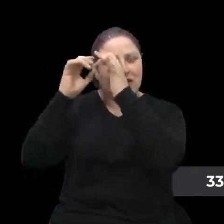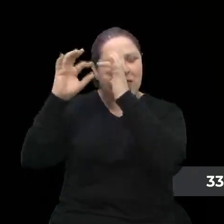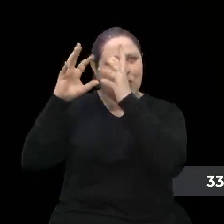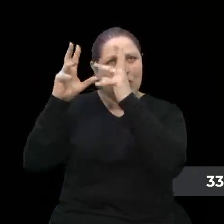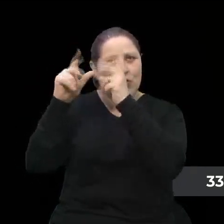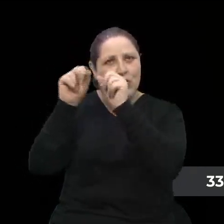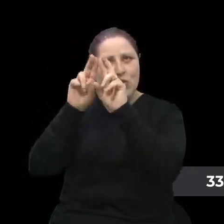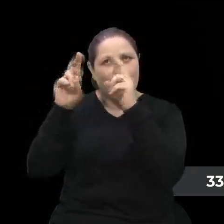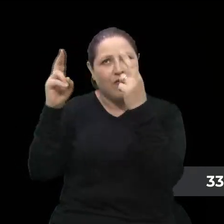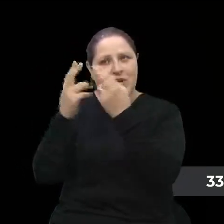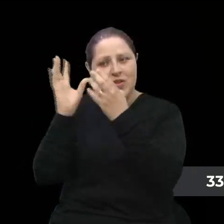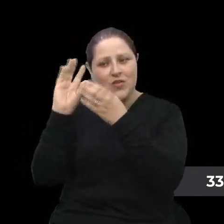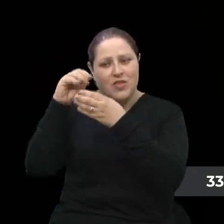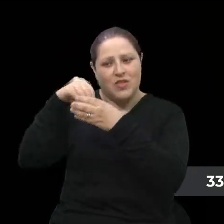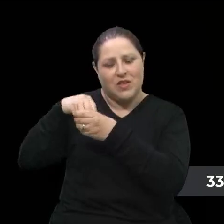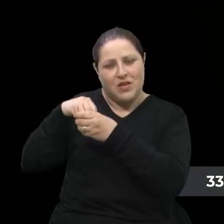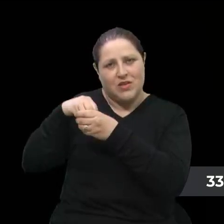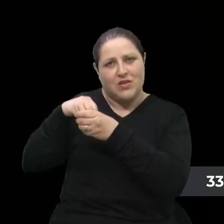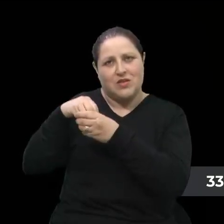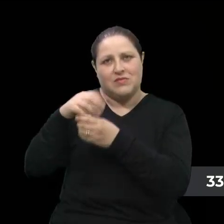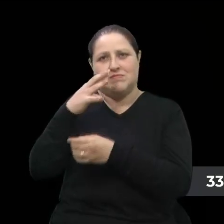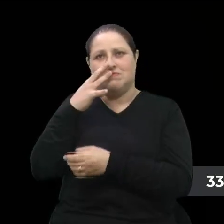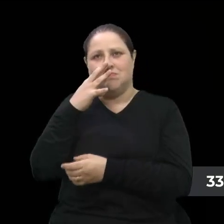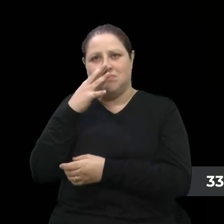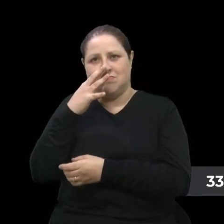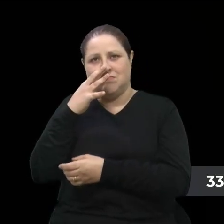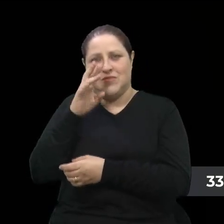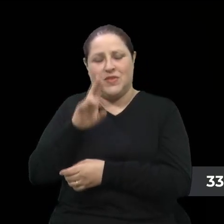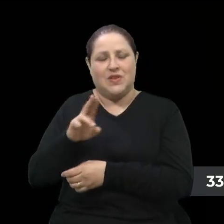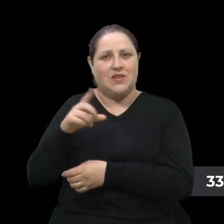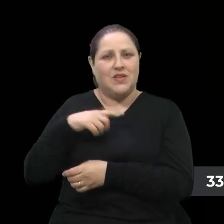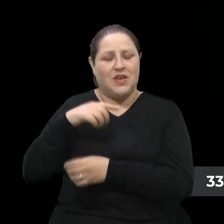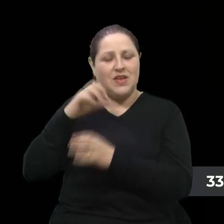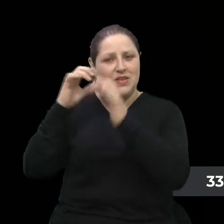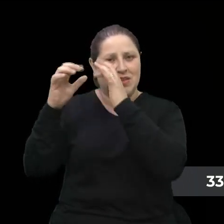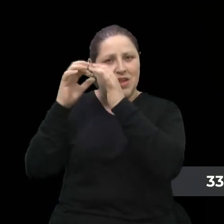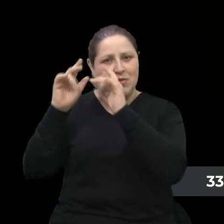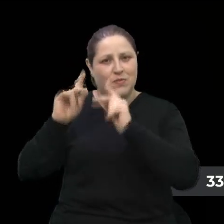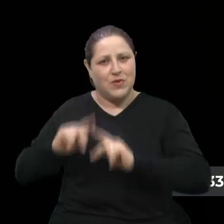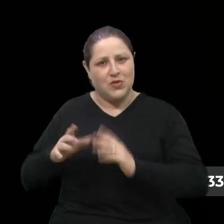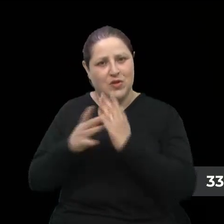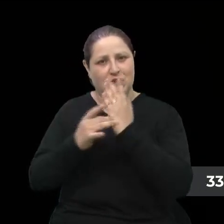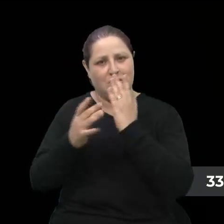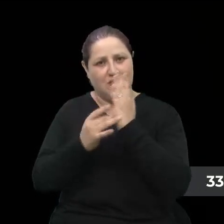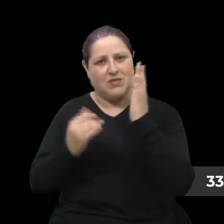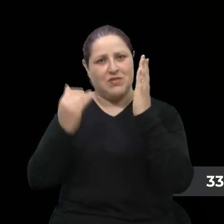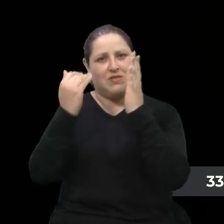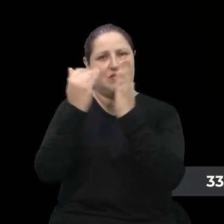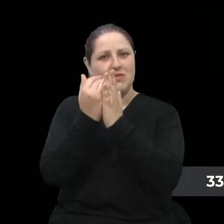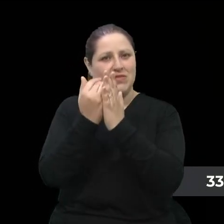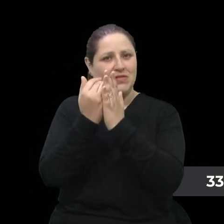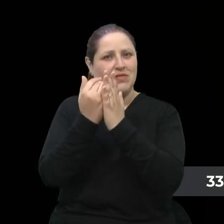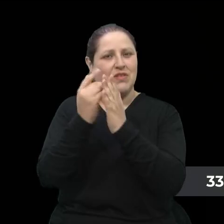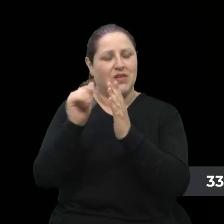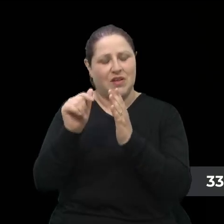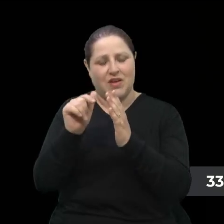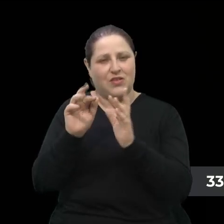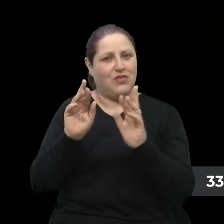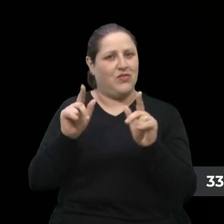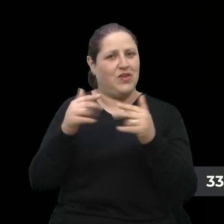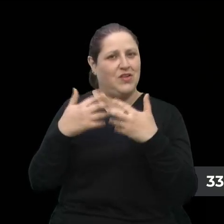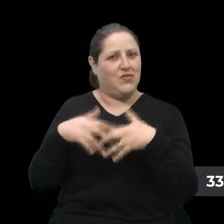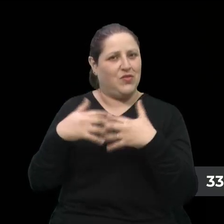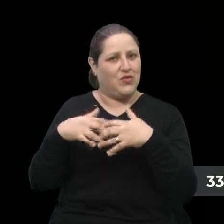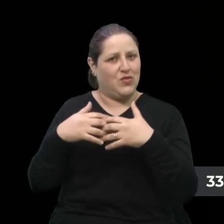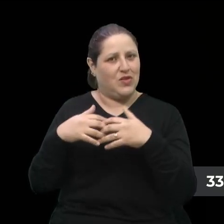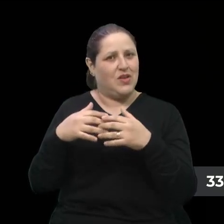E sabe, isso é incrível. O cérebro das pessoas com altas habilidades e superdotação funciona de uma forma um pouco diferente, o